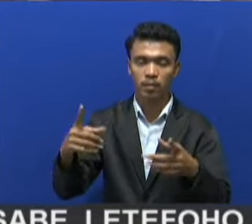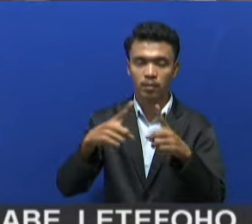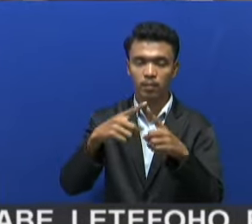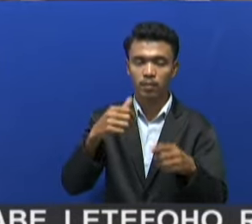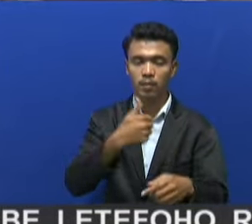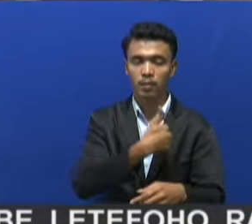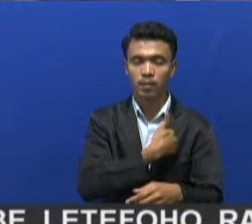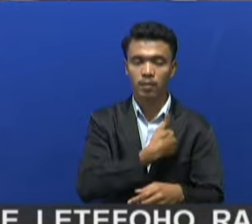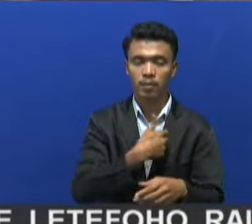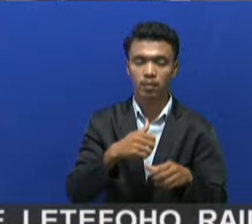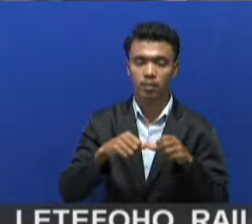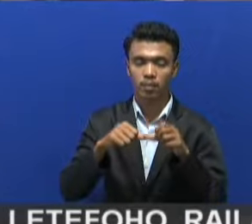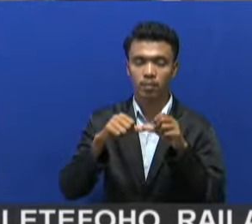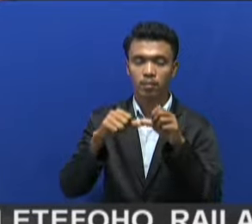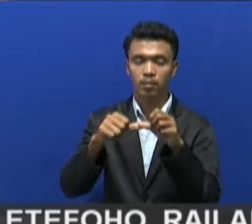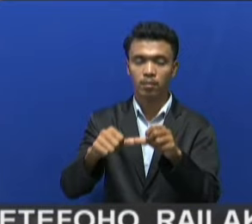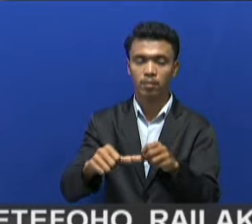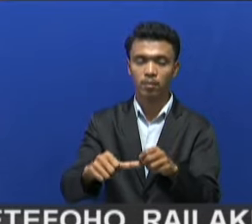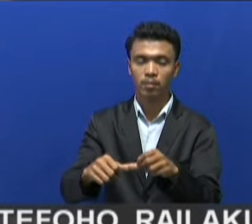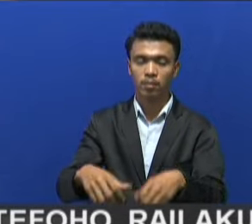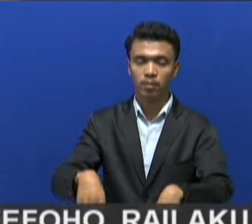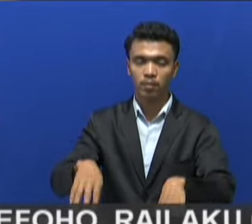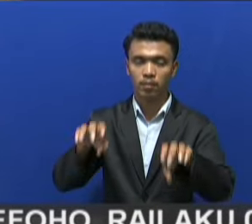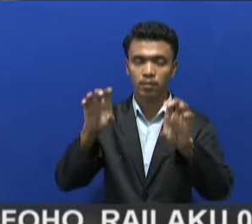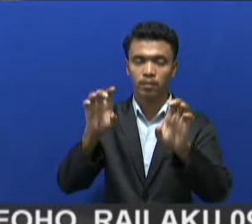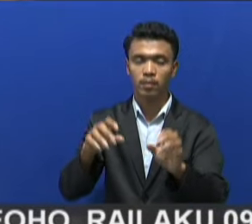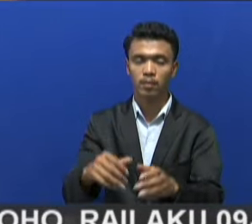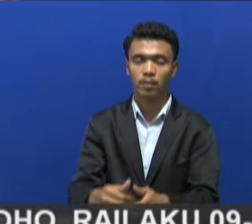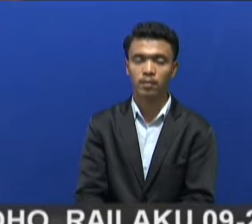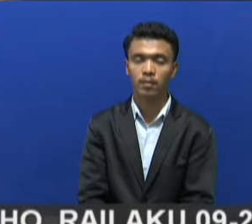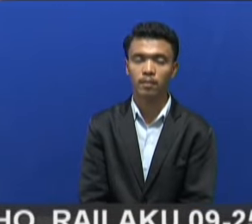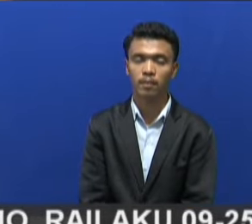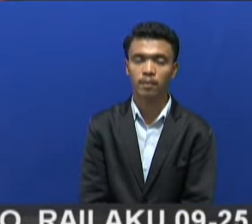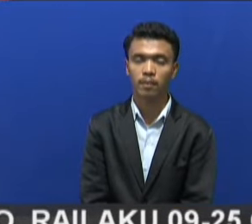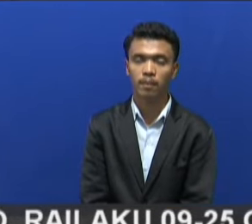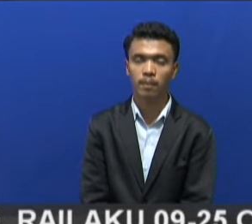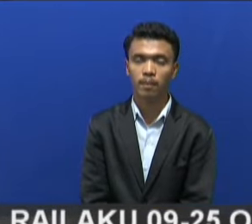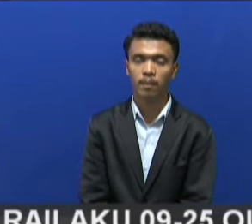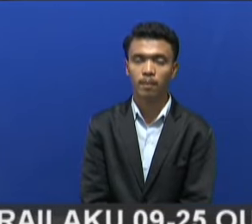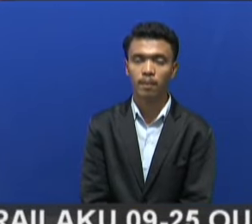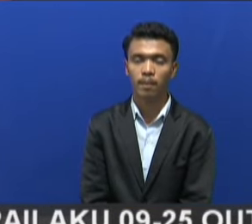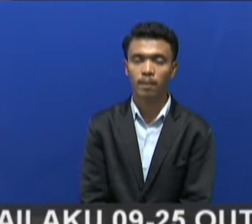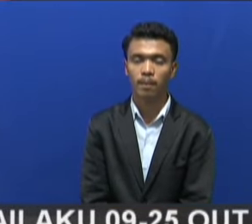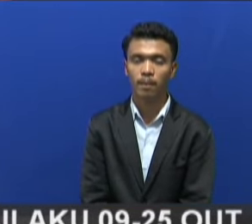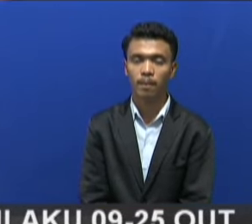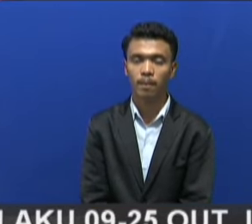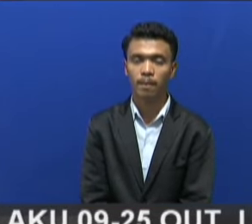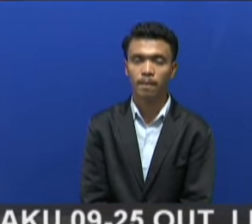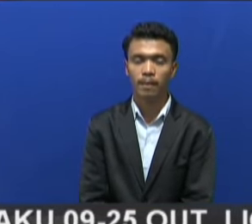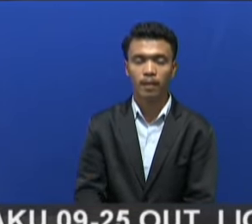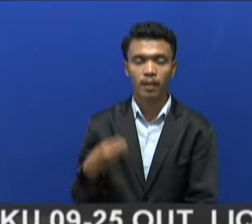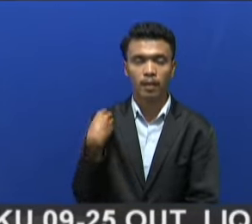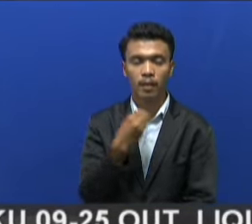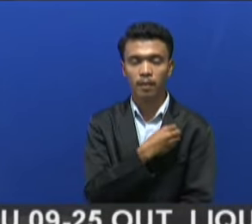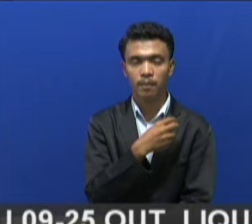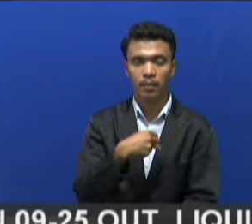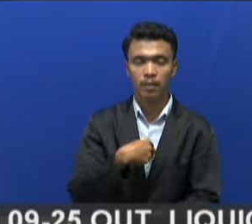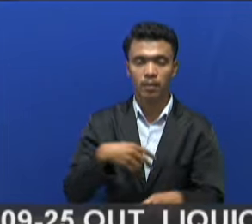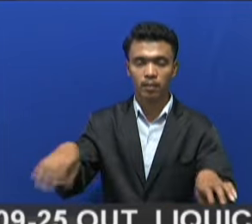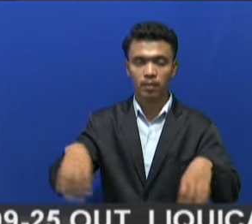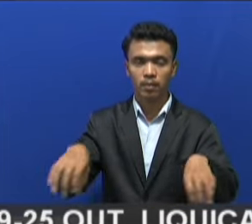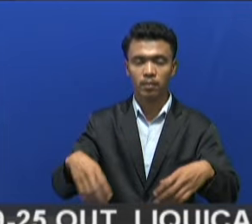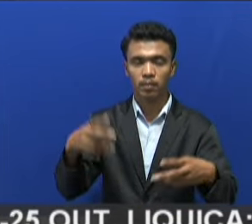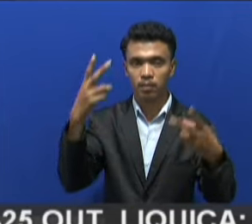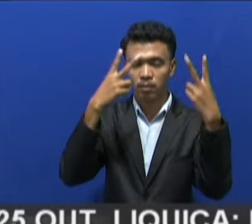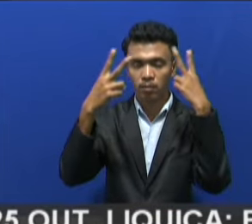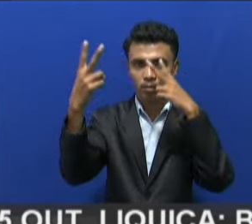fã. O base vai ir a Nemak ter lei, a minha halo apreensão, a minha função ir a Macatu, halo controlo da